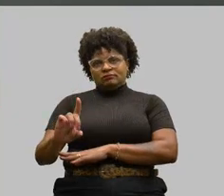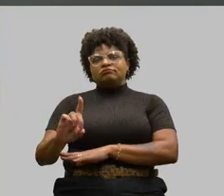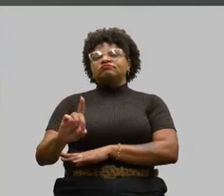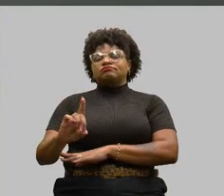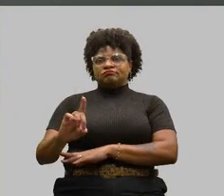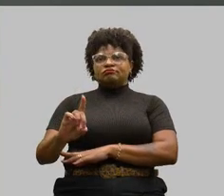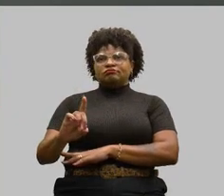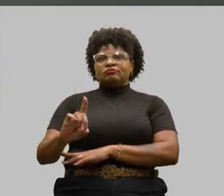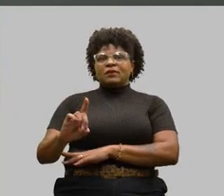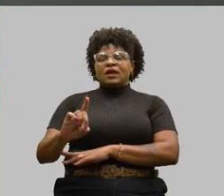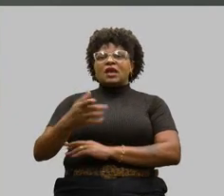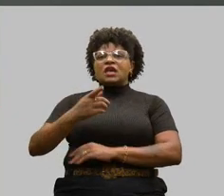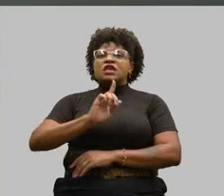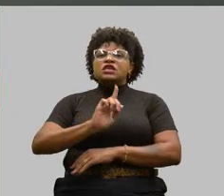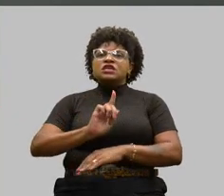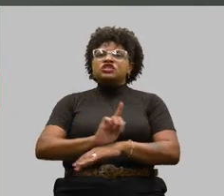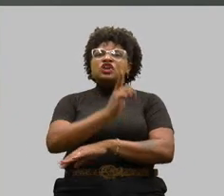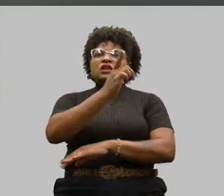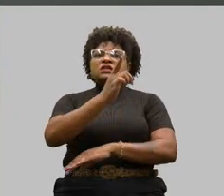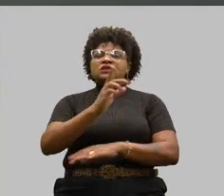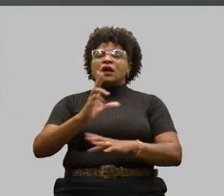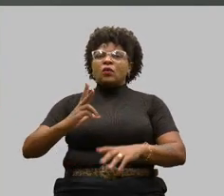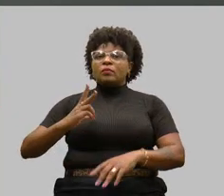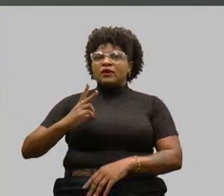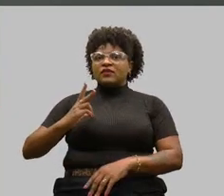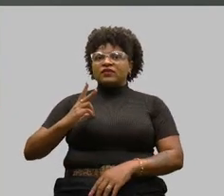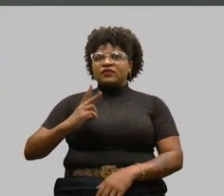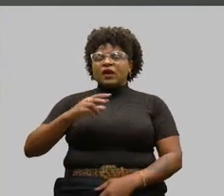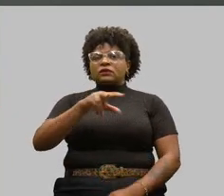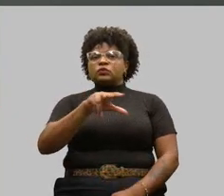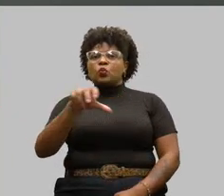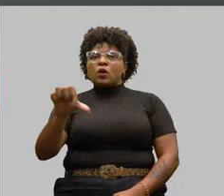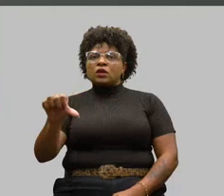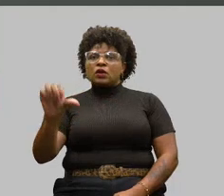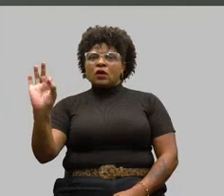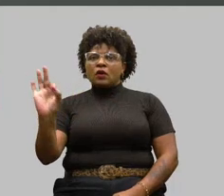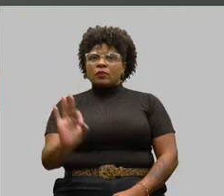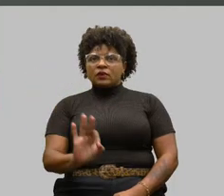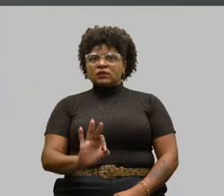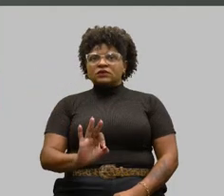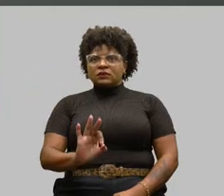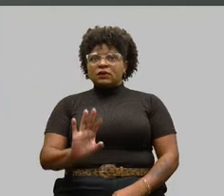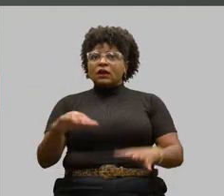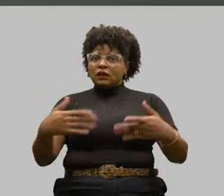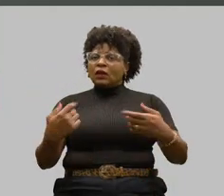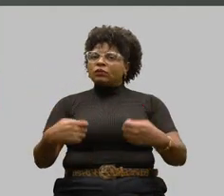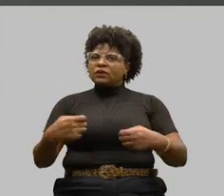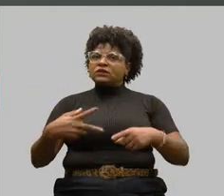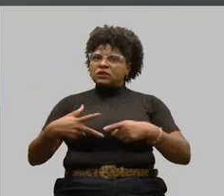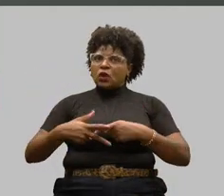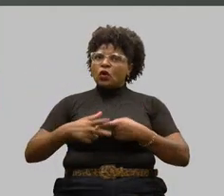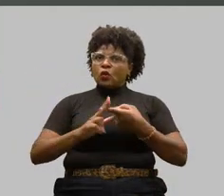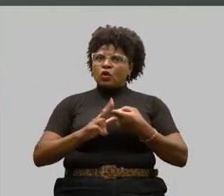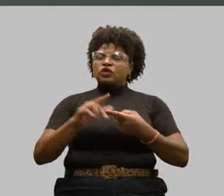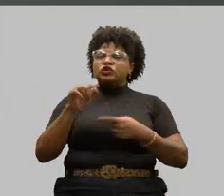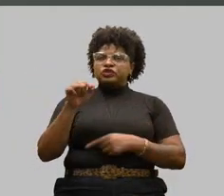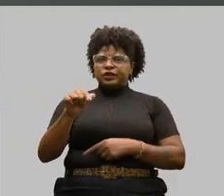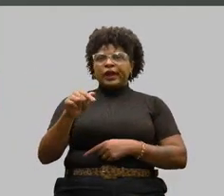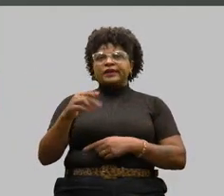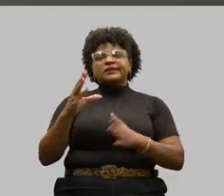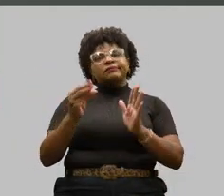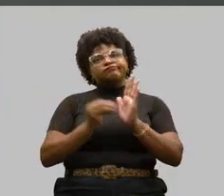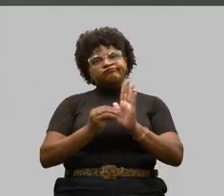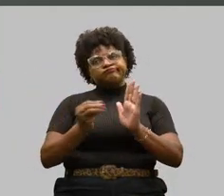e na gestão privada são 59%, então nós estamos corrigir esse deve ser aí né